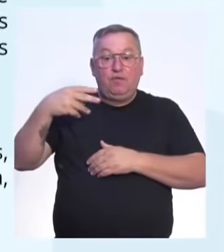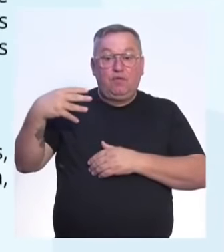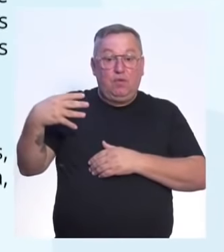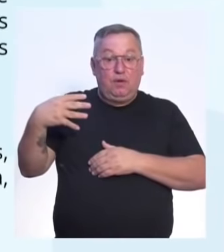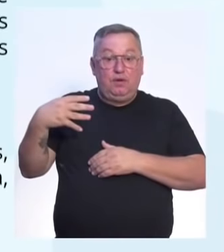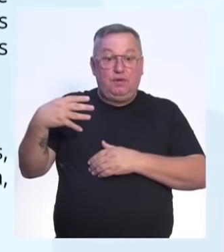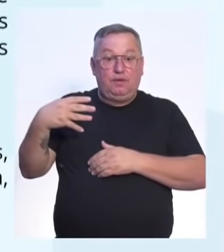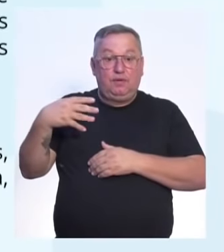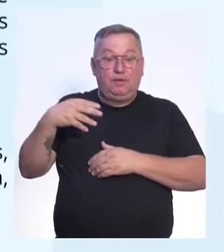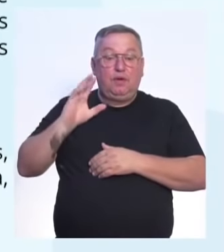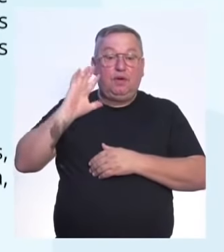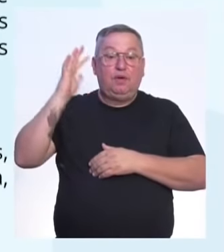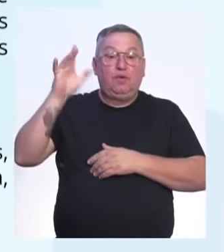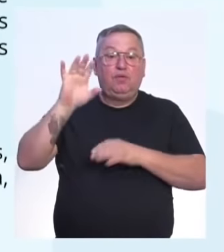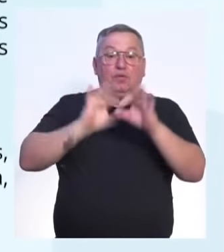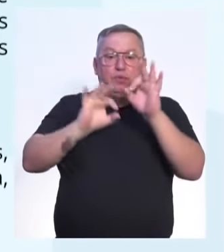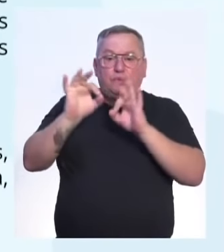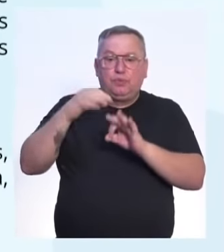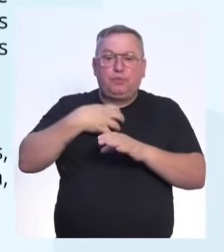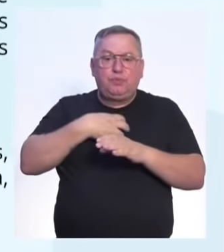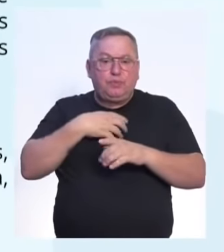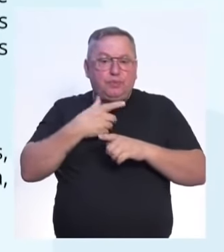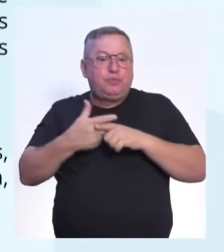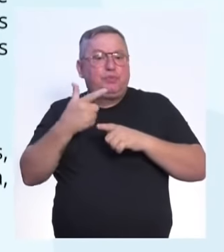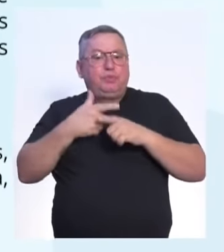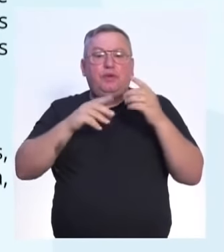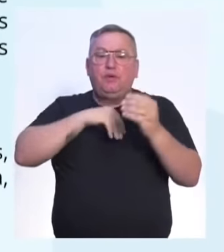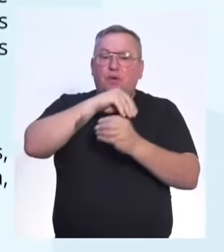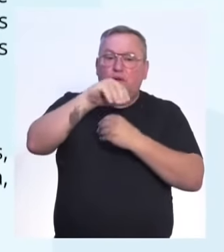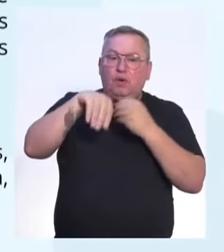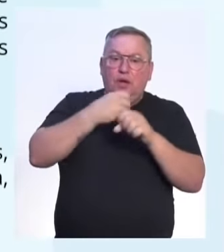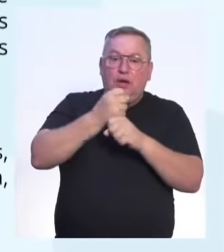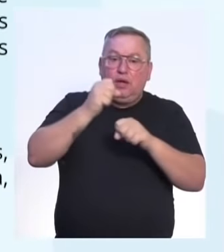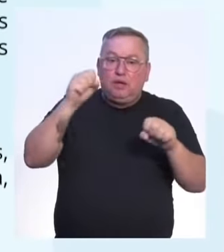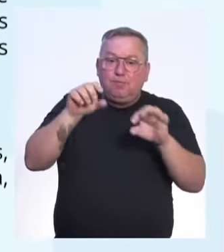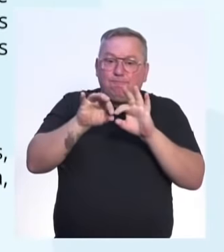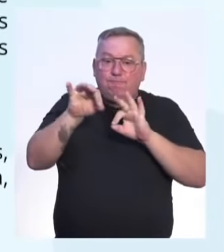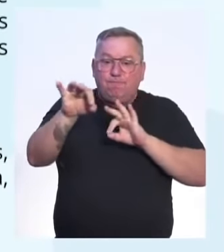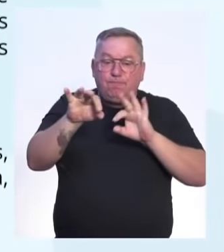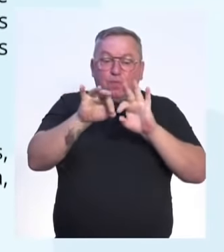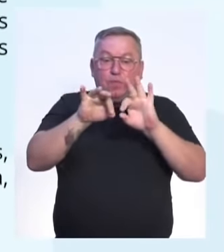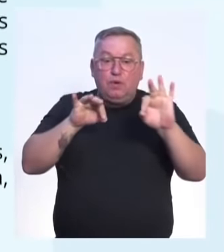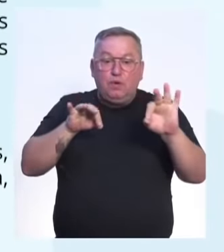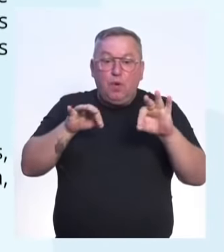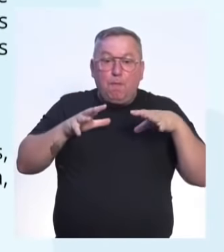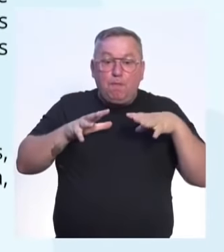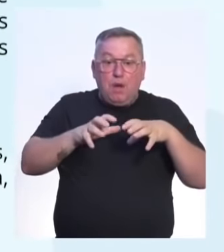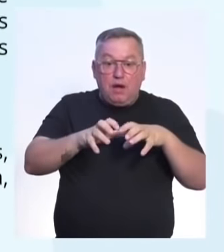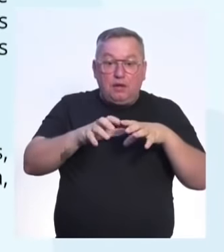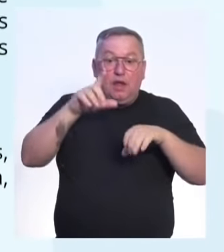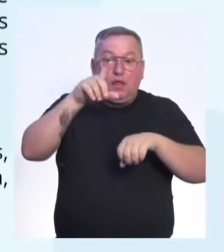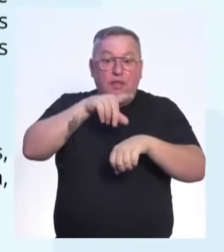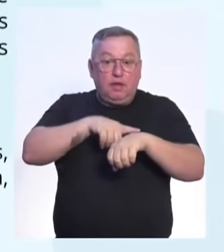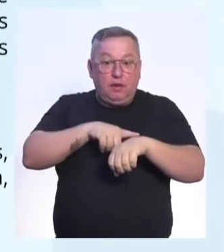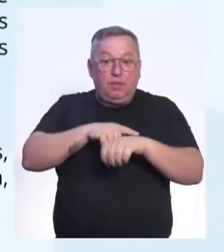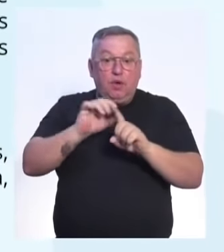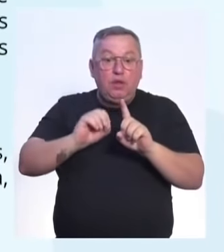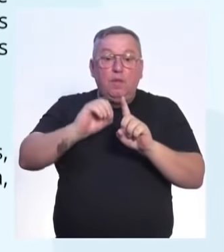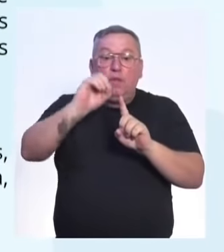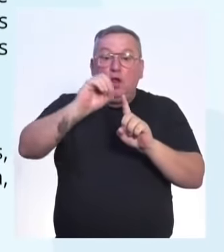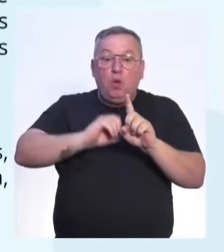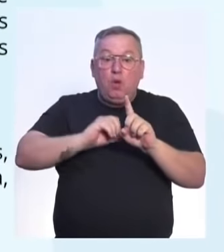EF06MA24, resolver e elaborar situações de problema que envolvam as grandezas, comprimento, massa,